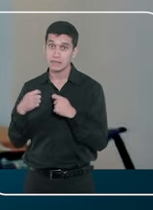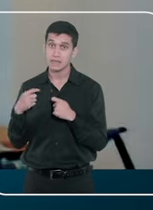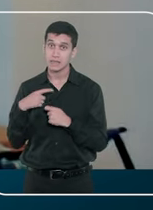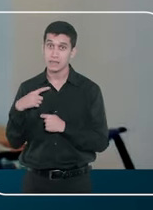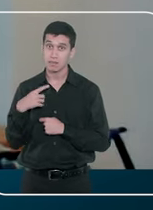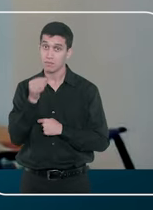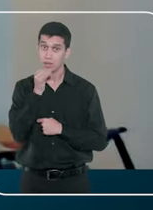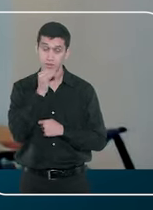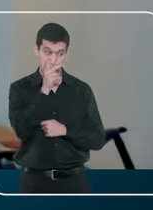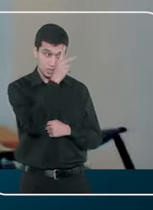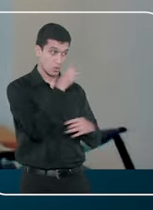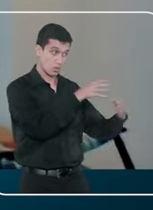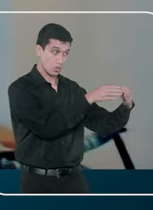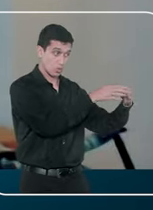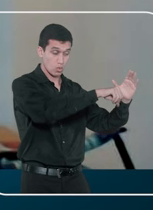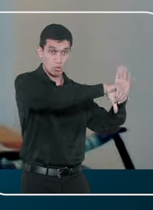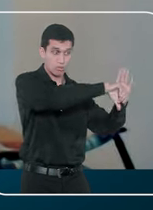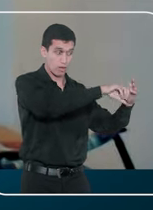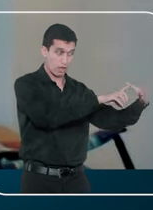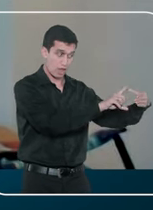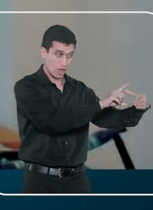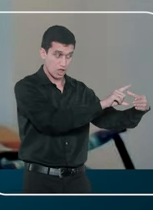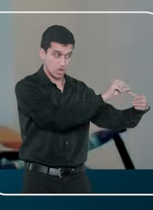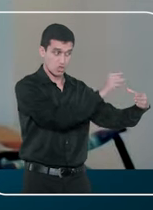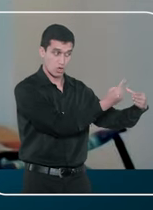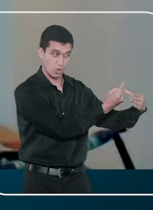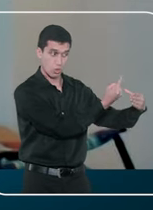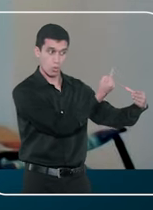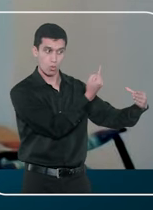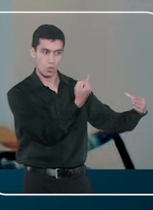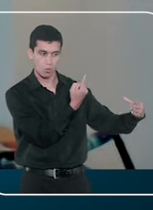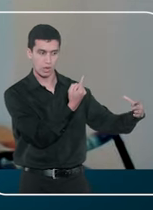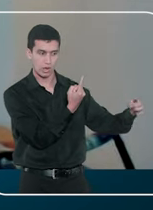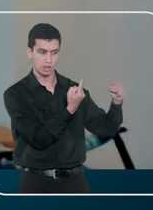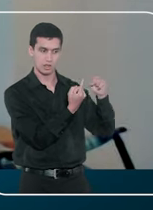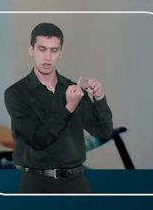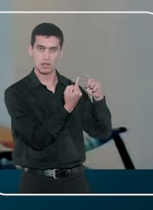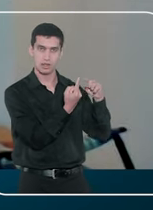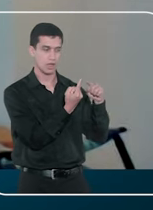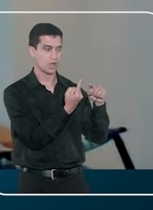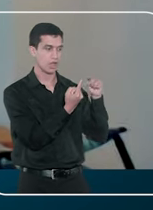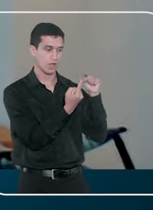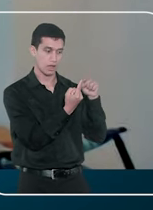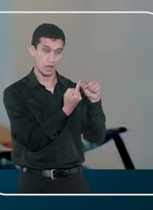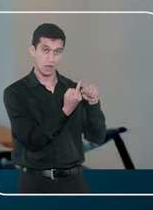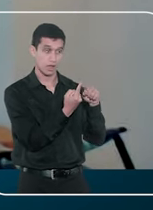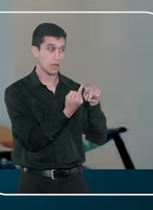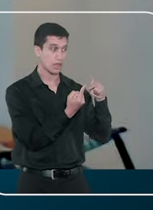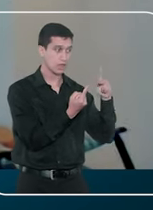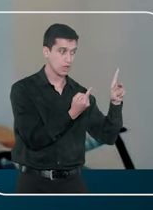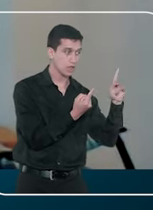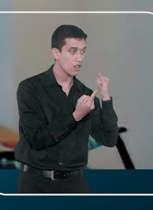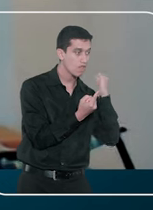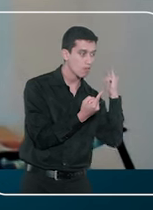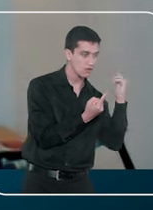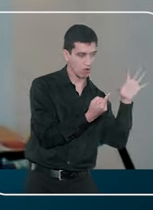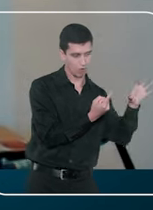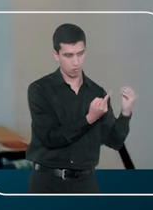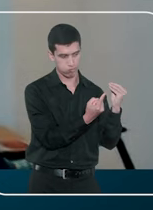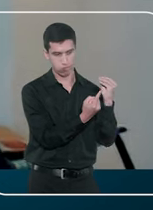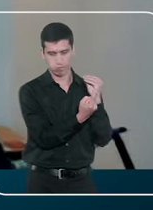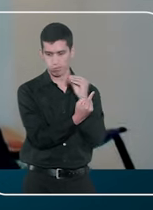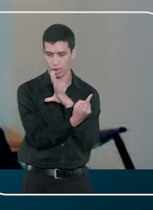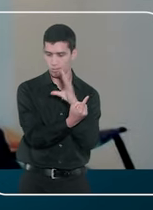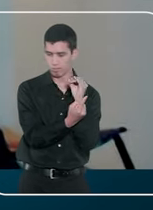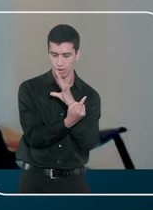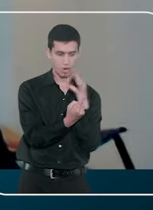dentro da organização que venha eventualmente a indicar meios de prova que autorizem a responsabilização, sobretudo nos